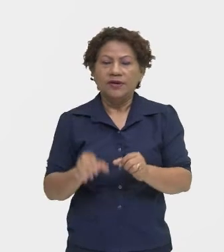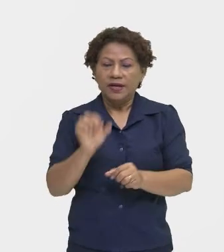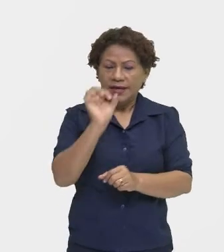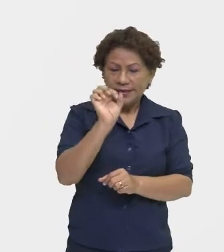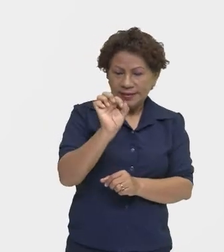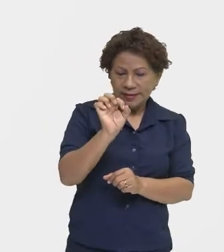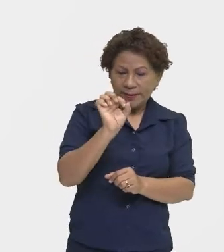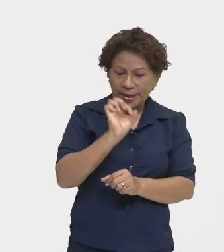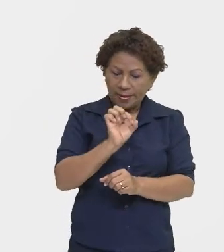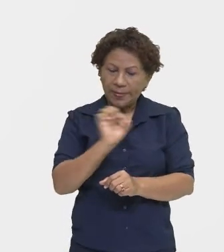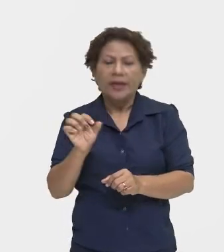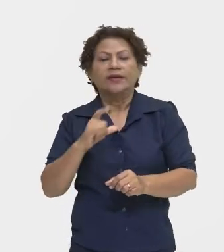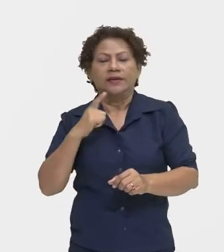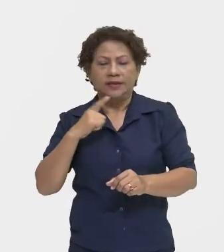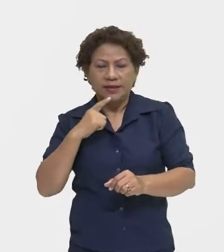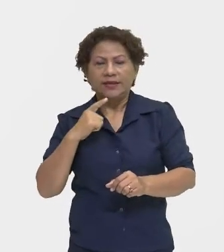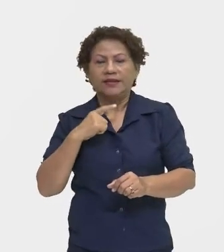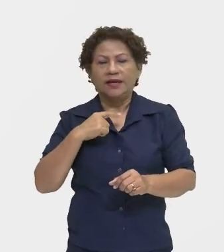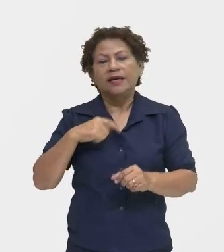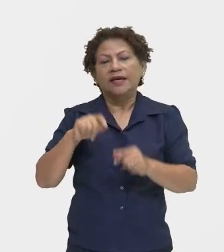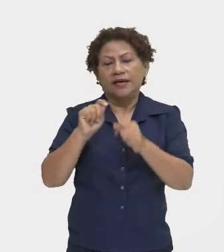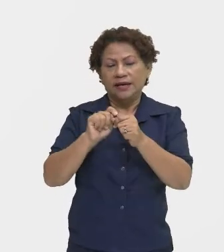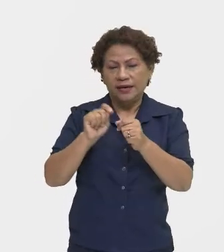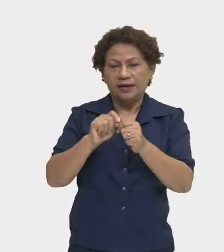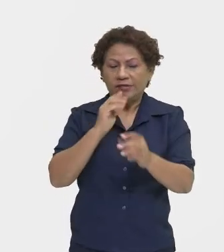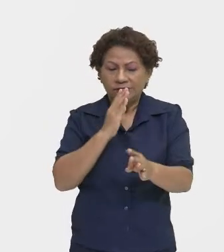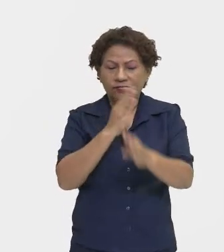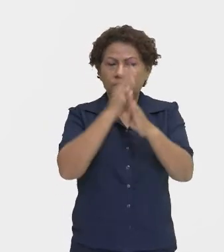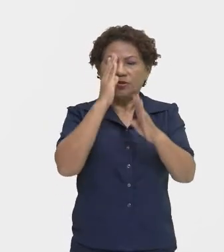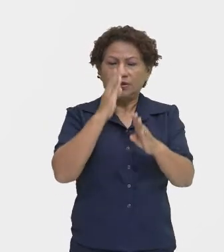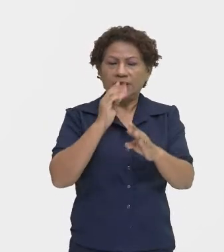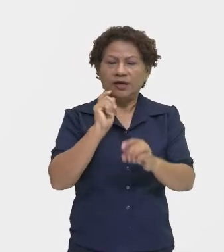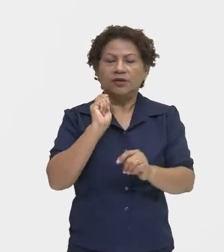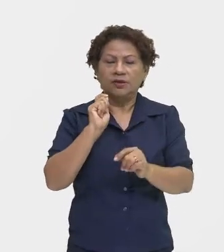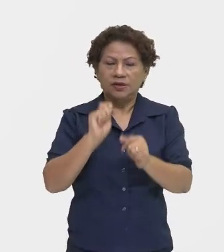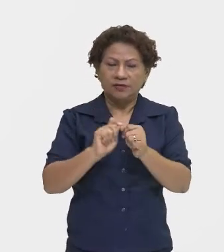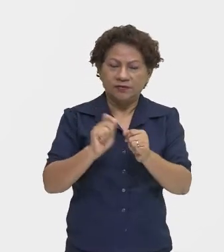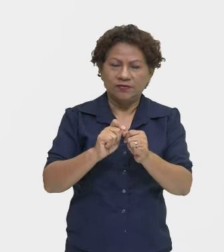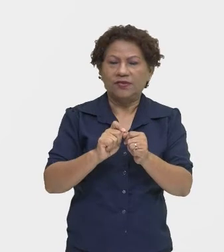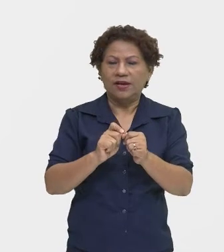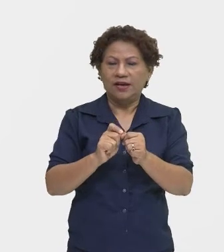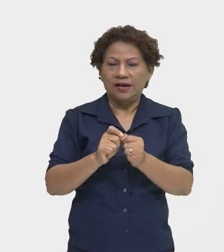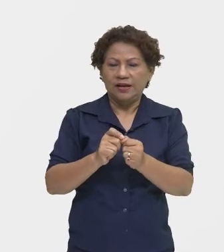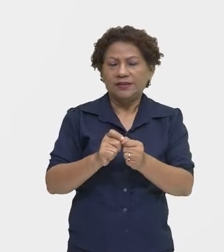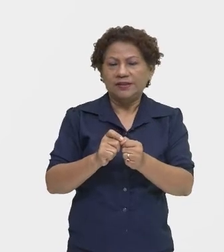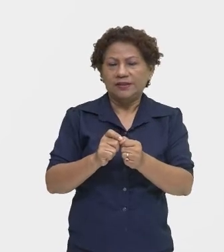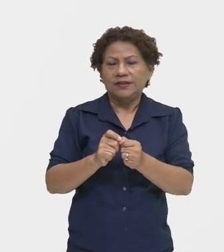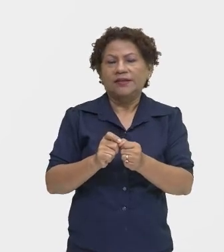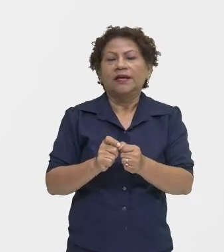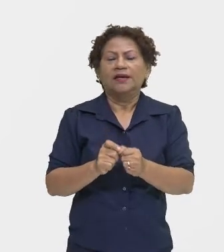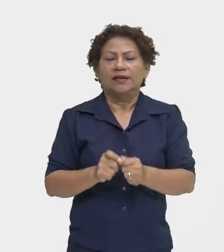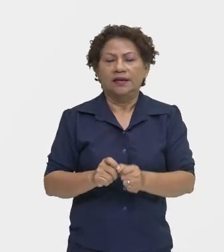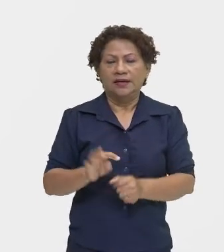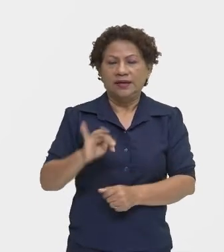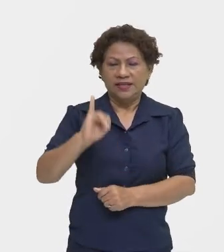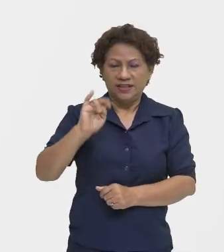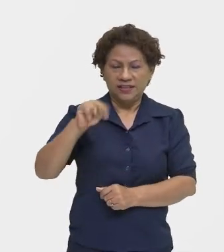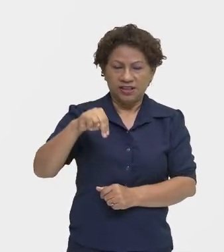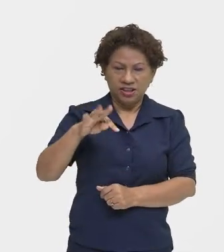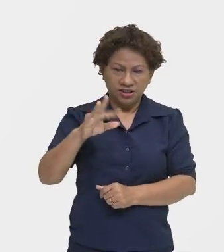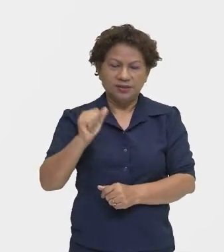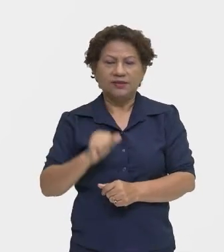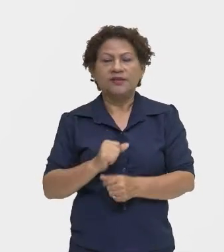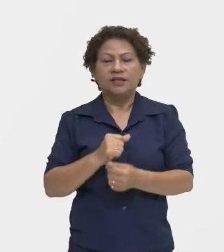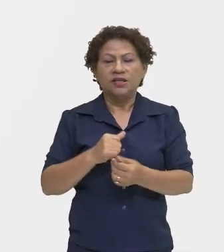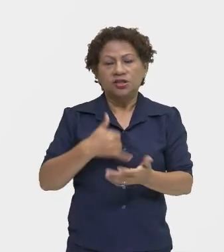natureza. Aonde é encontrado, eles retiram a tinta para fazer a pintura corporal, através da extração de